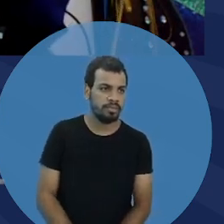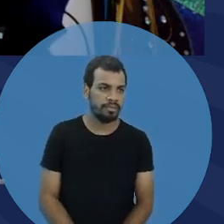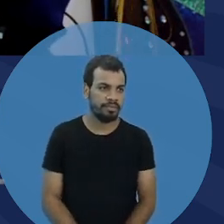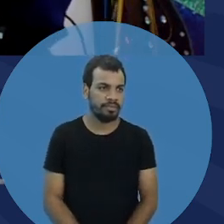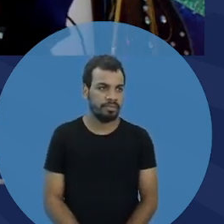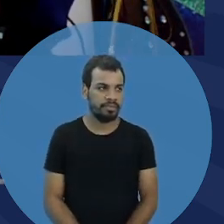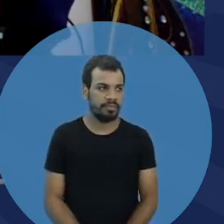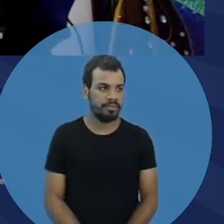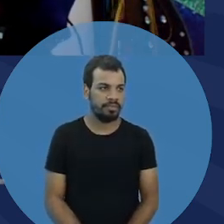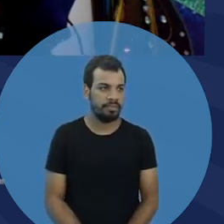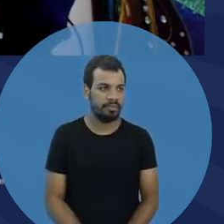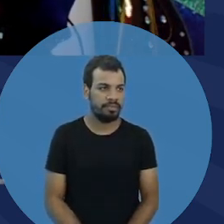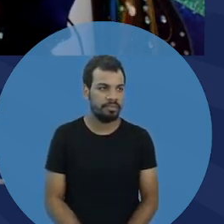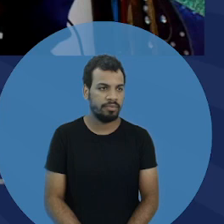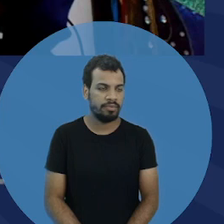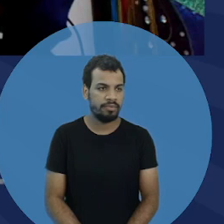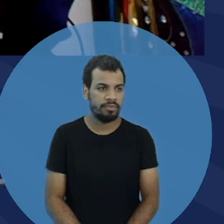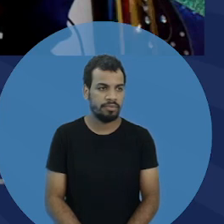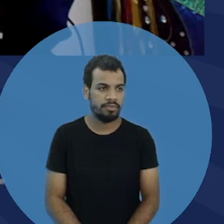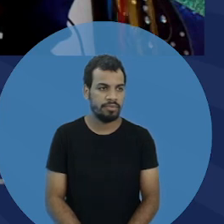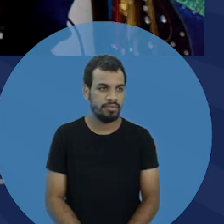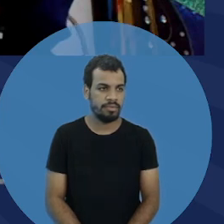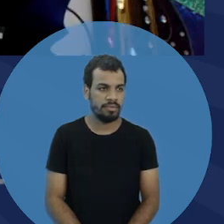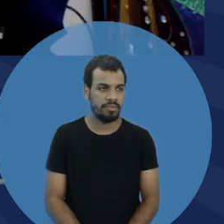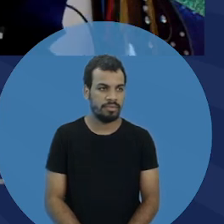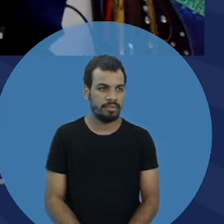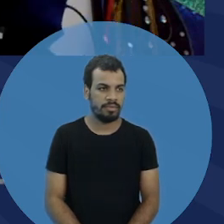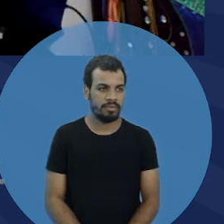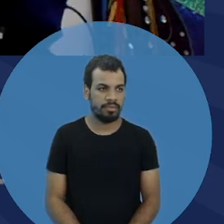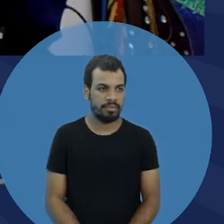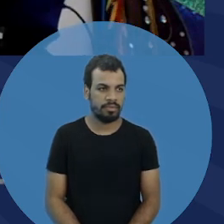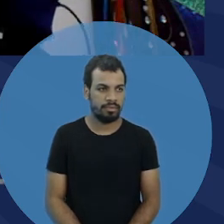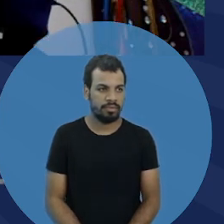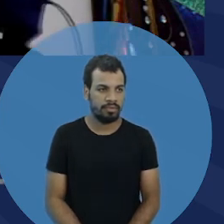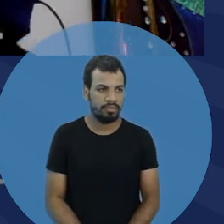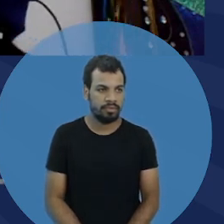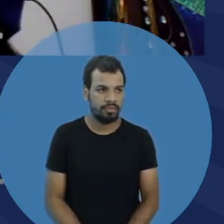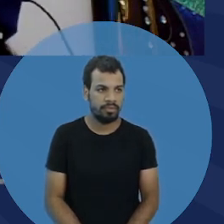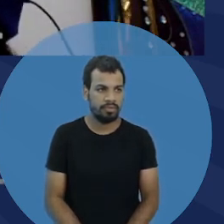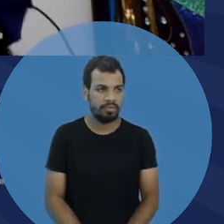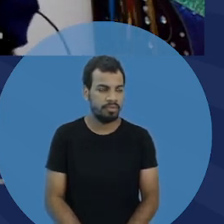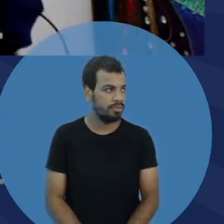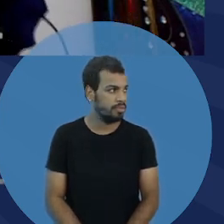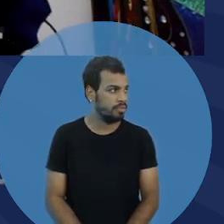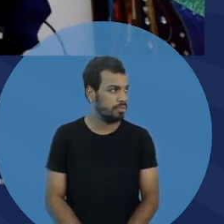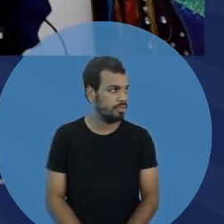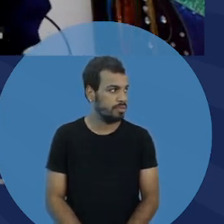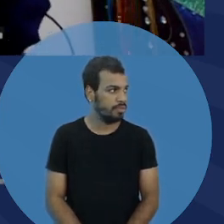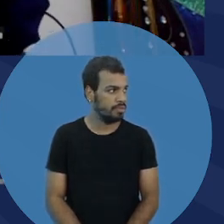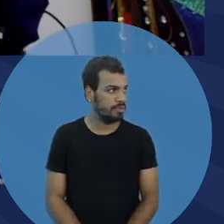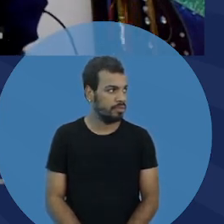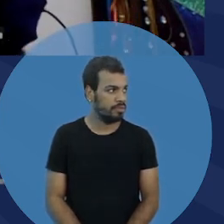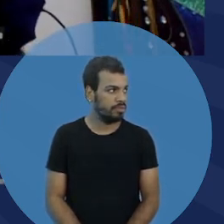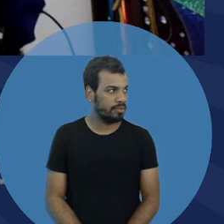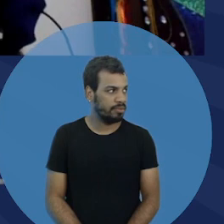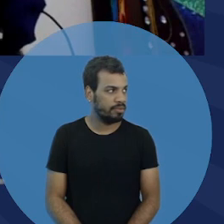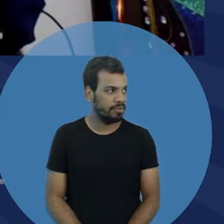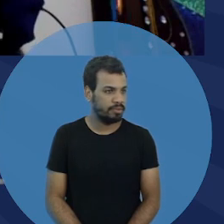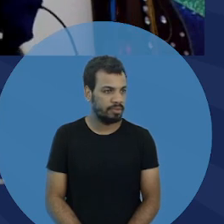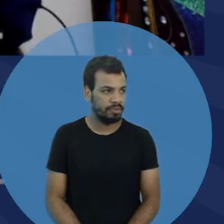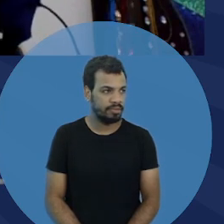falou lá, e Mari disse, não se preocupe. Aí eu entrei em contato com ela aqui, ela não